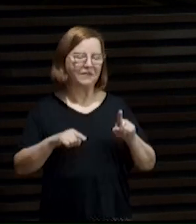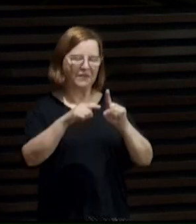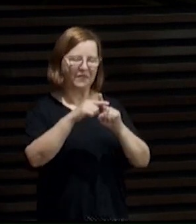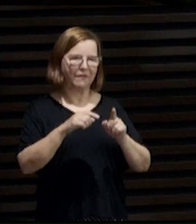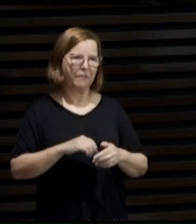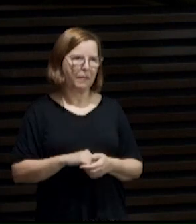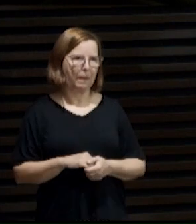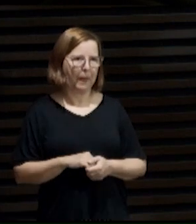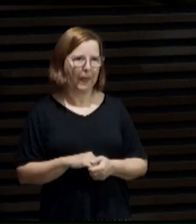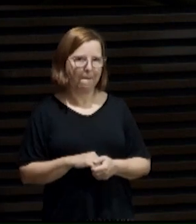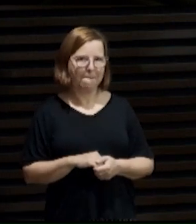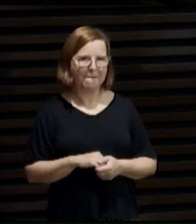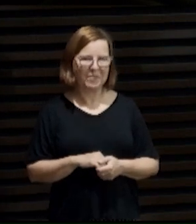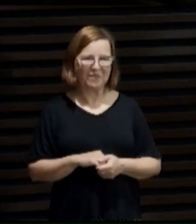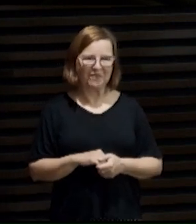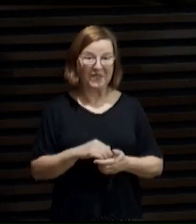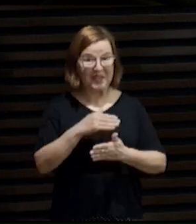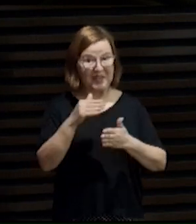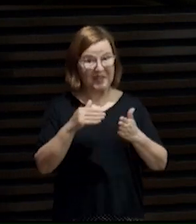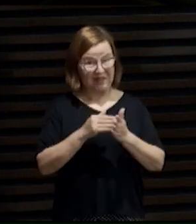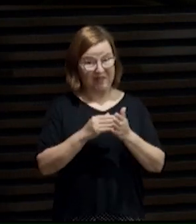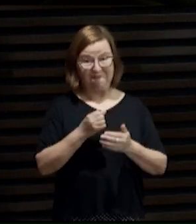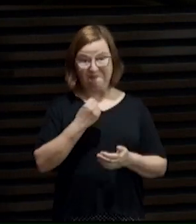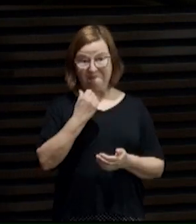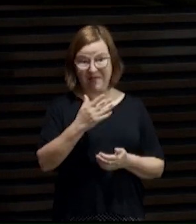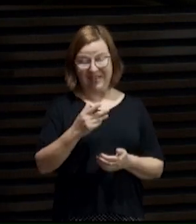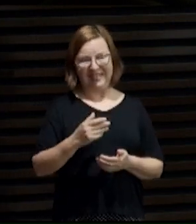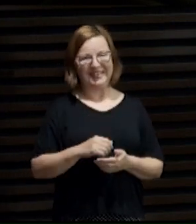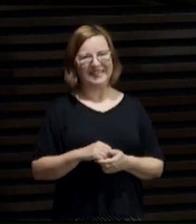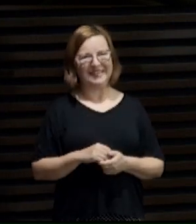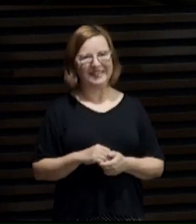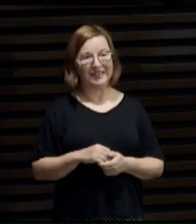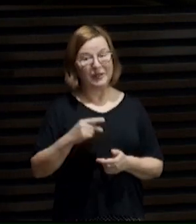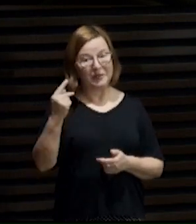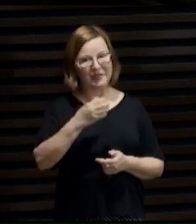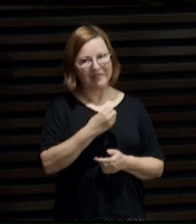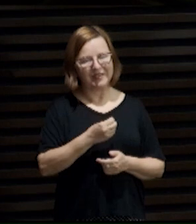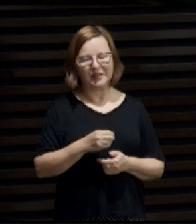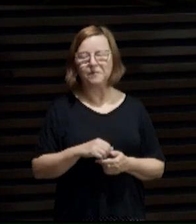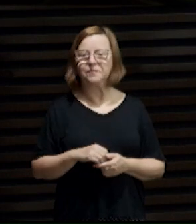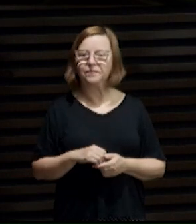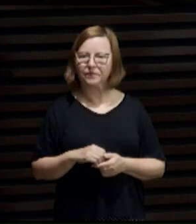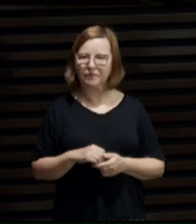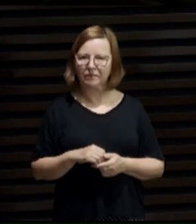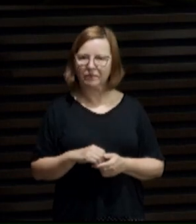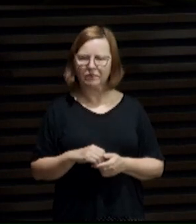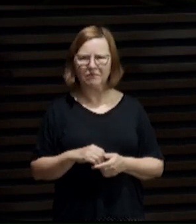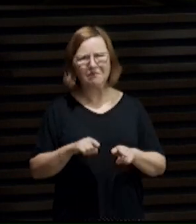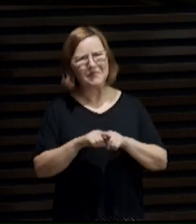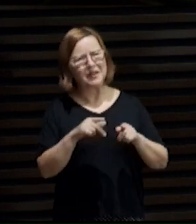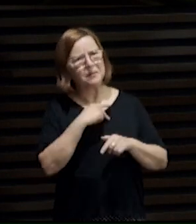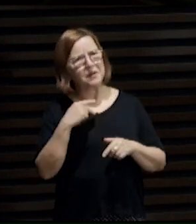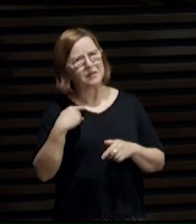Tudo te irá bem. Alguém se apega a essa palavra e diz assim: mas pastor, eu sou um